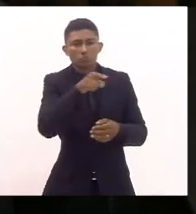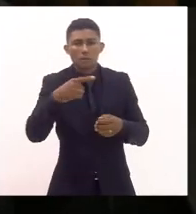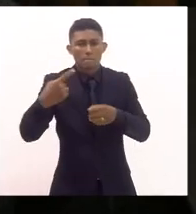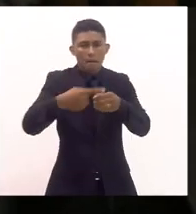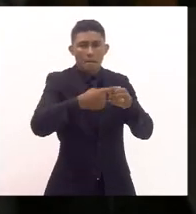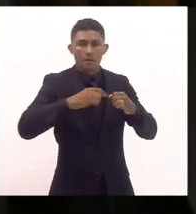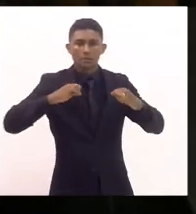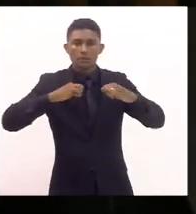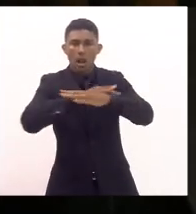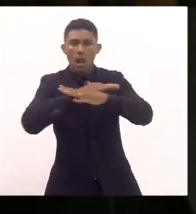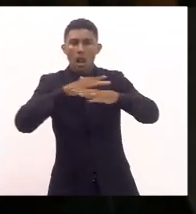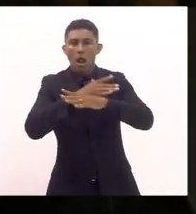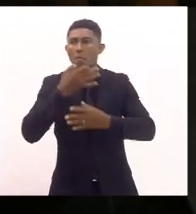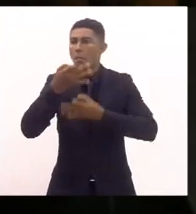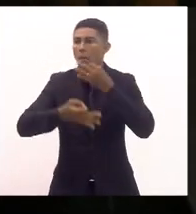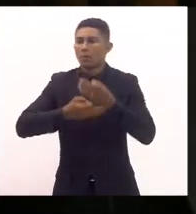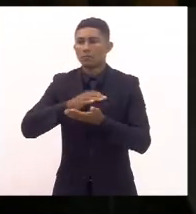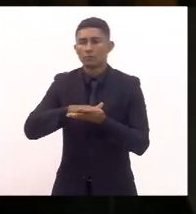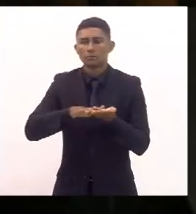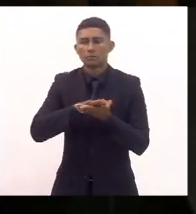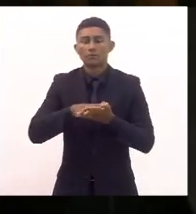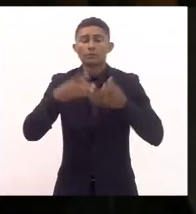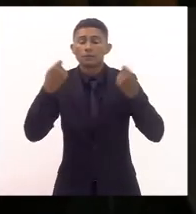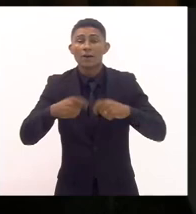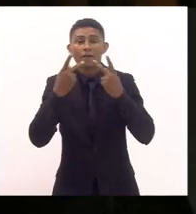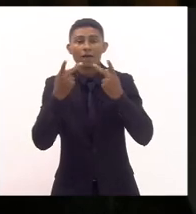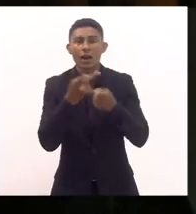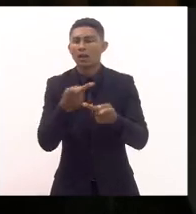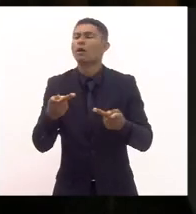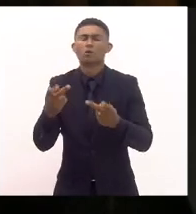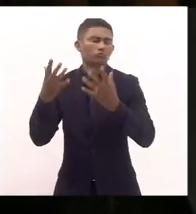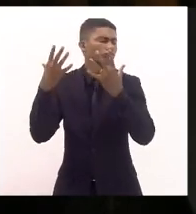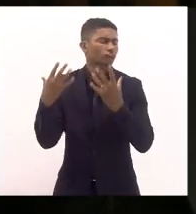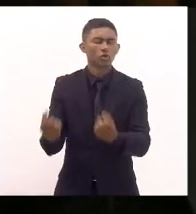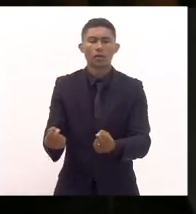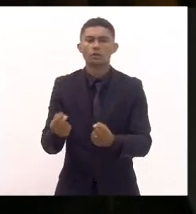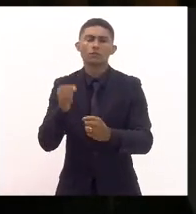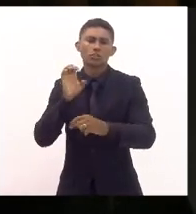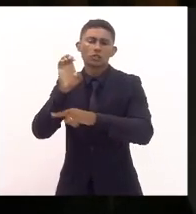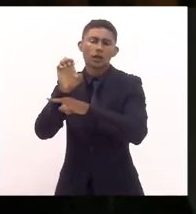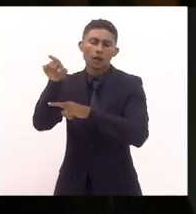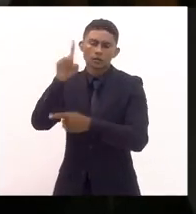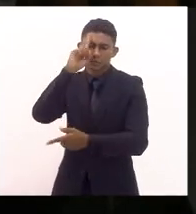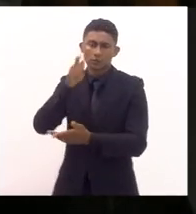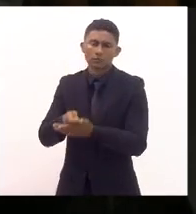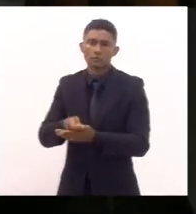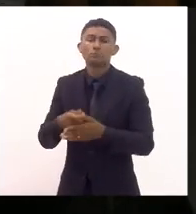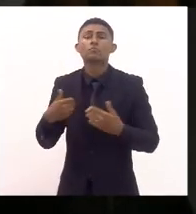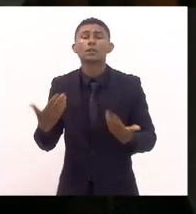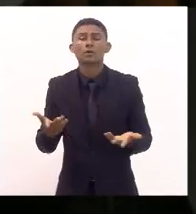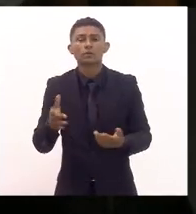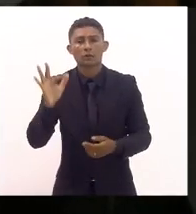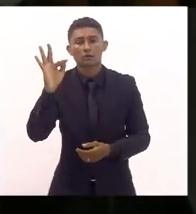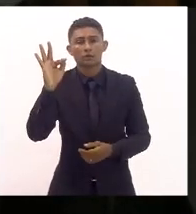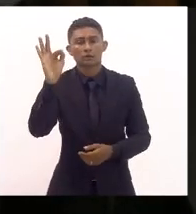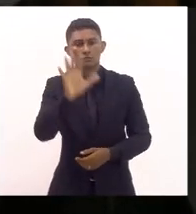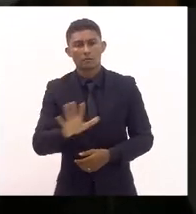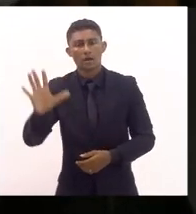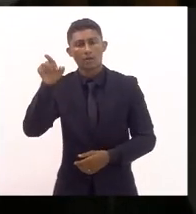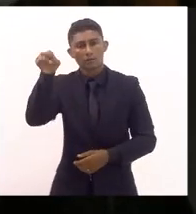benefício fiscal ele tem que dizer amém o estado decide e a união